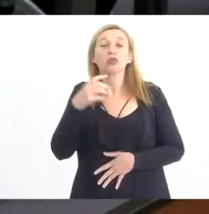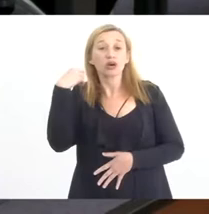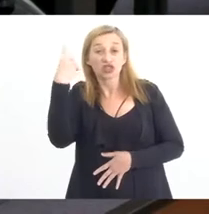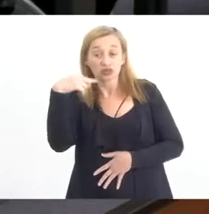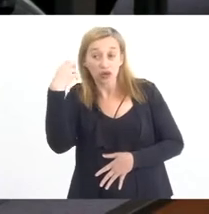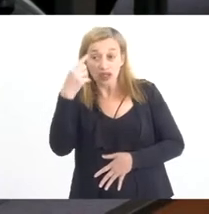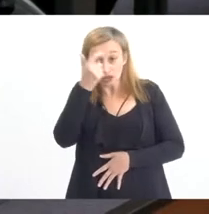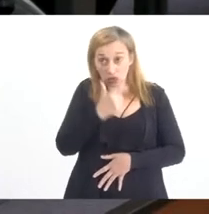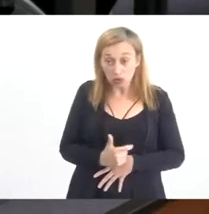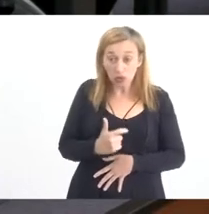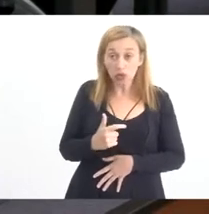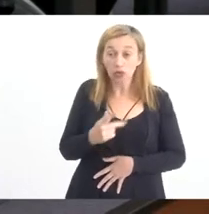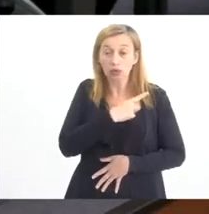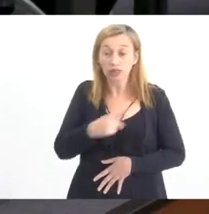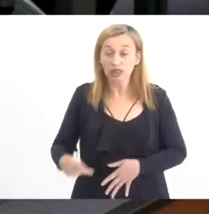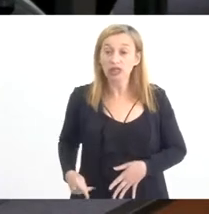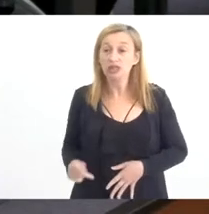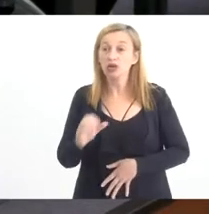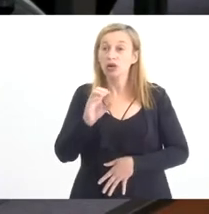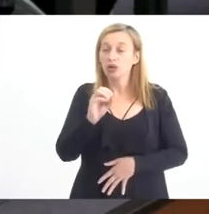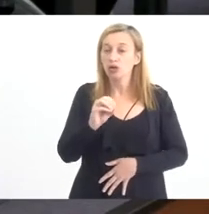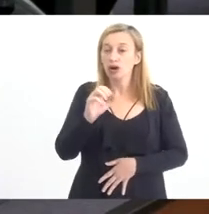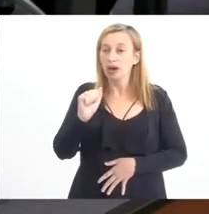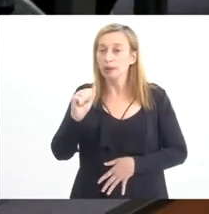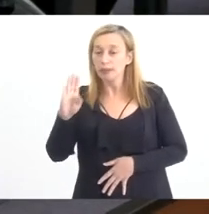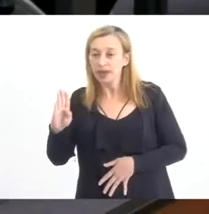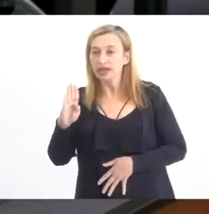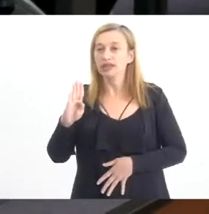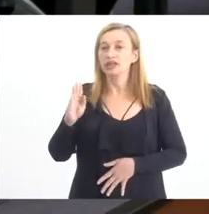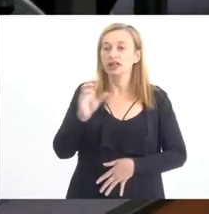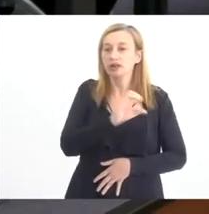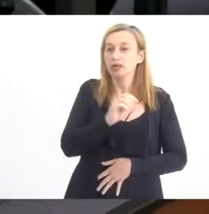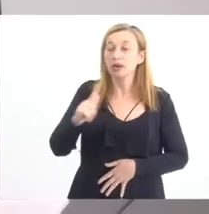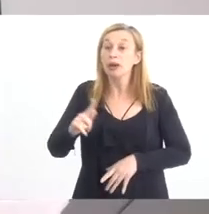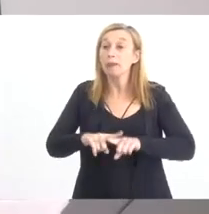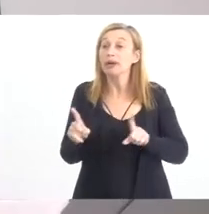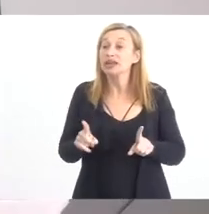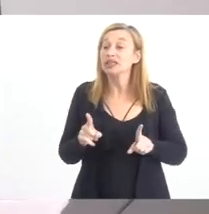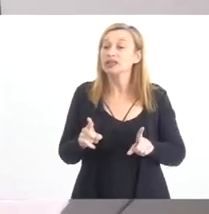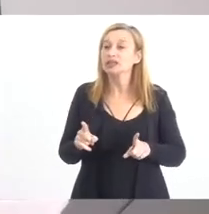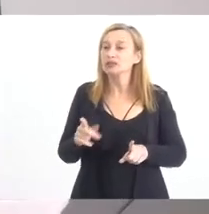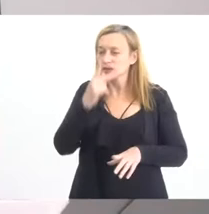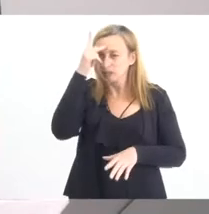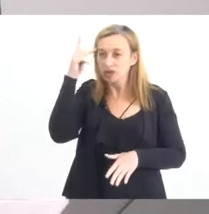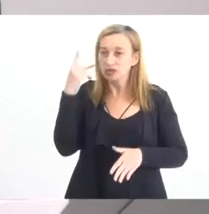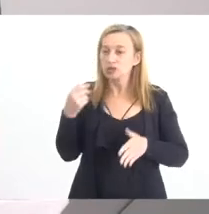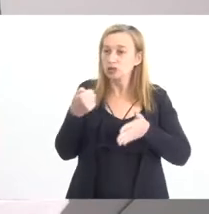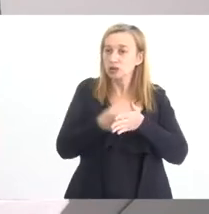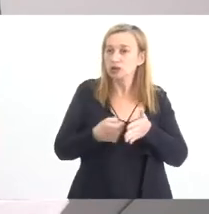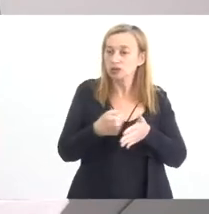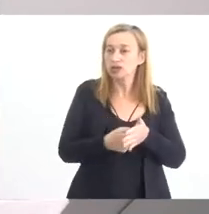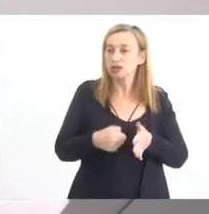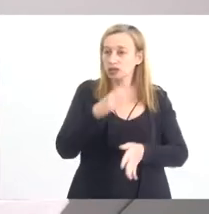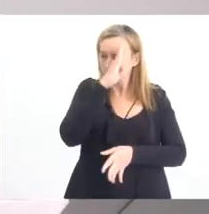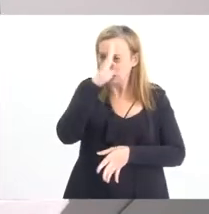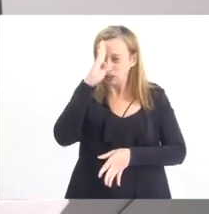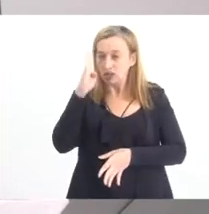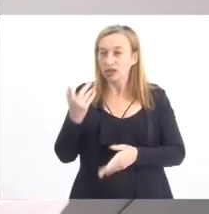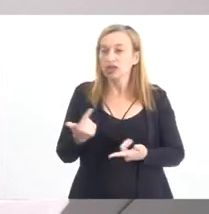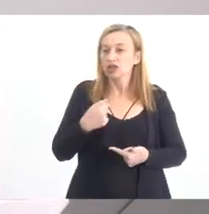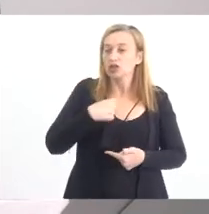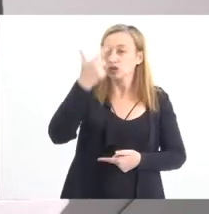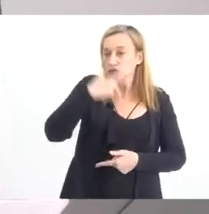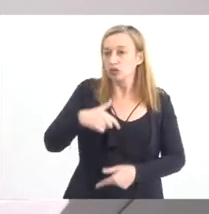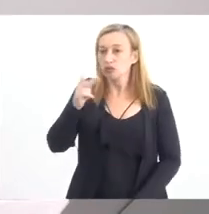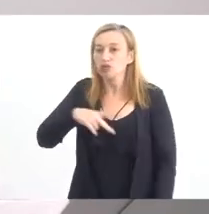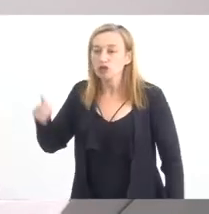advogado, presidente da OAB de Campo Grande, mas também de alguém que milita no meio acadêmico. Sou professor há 14 anos,